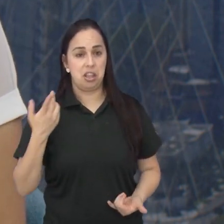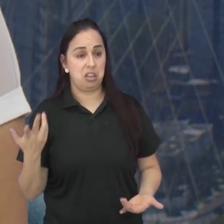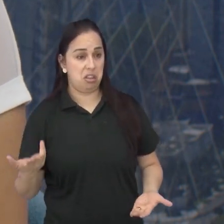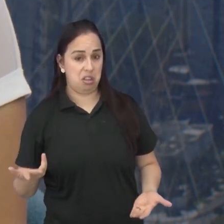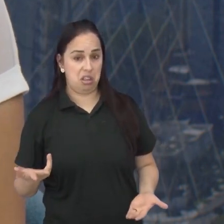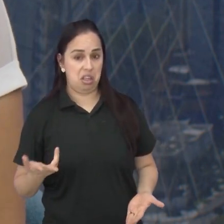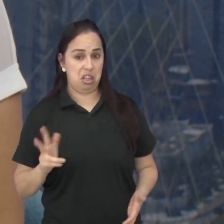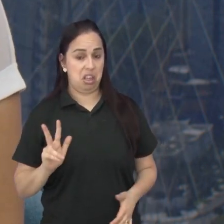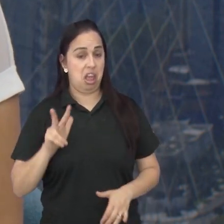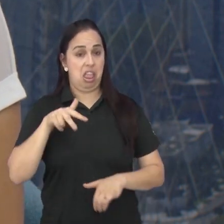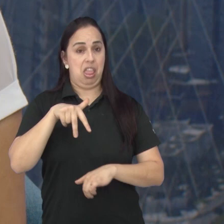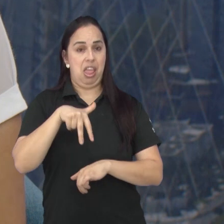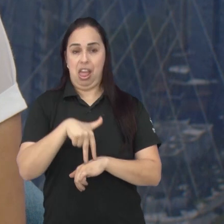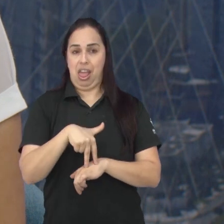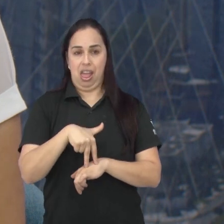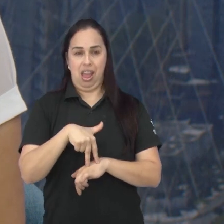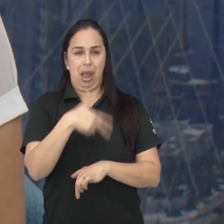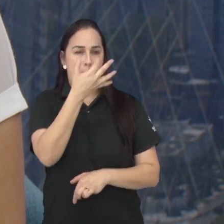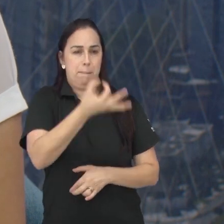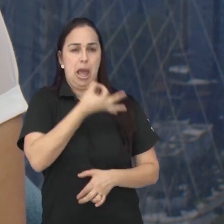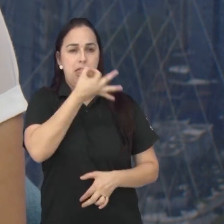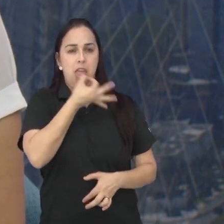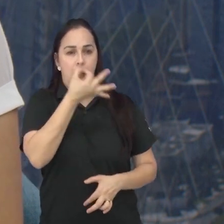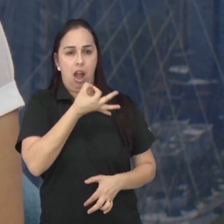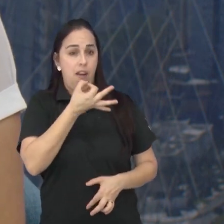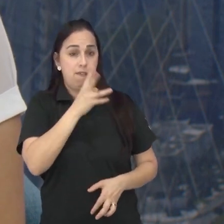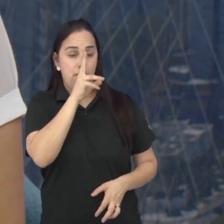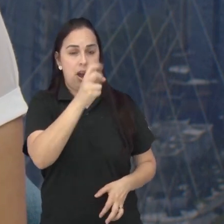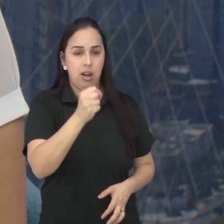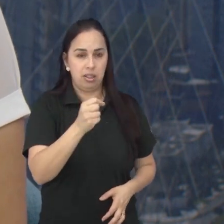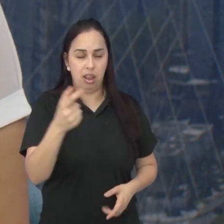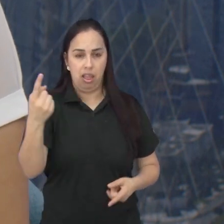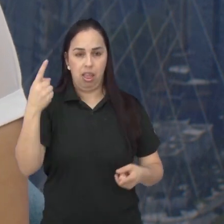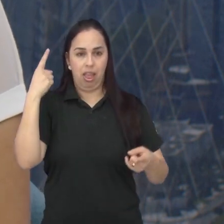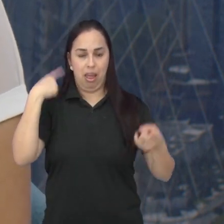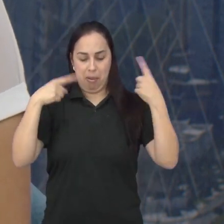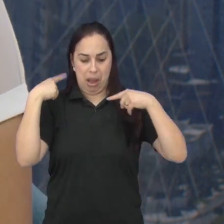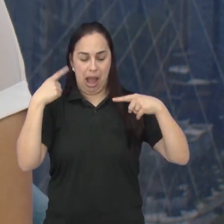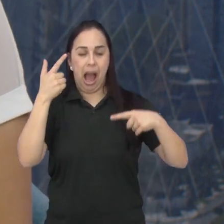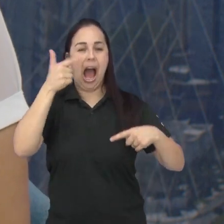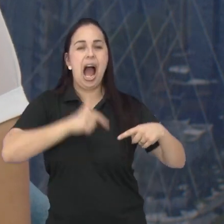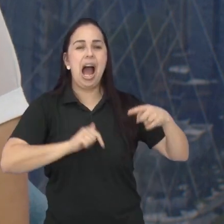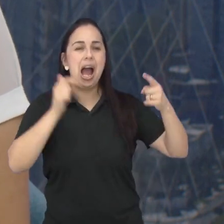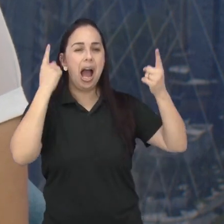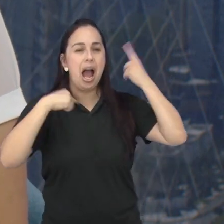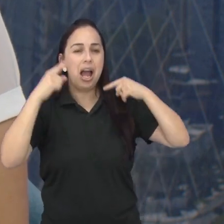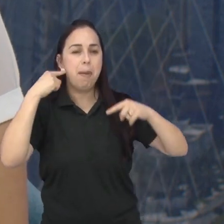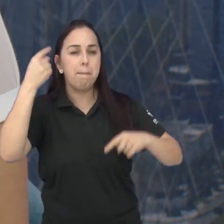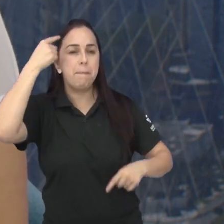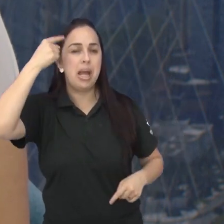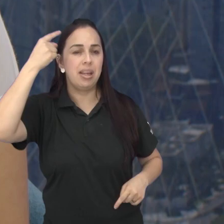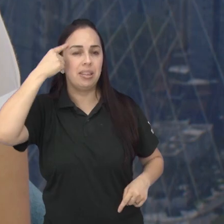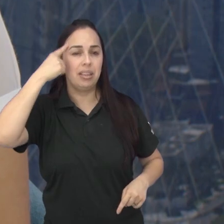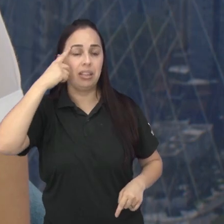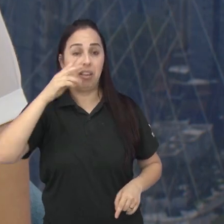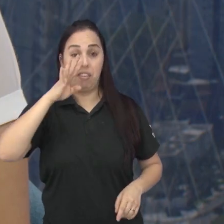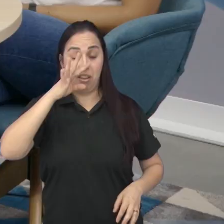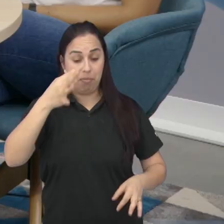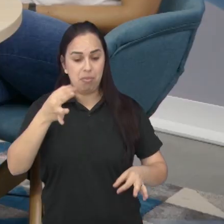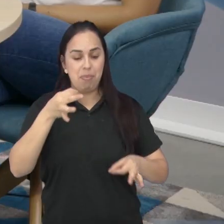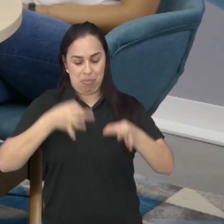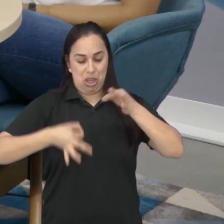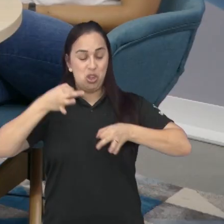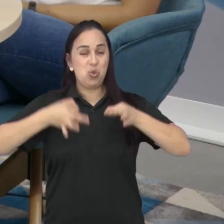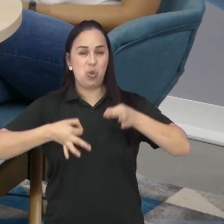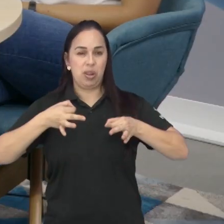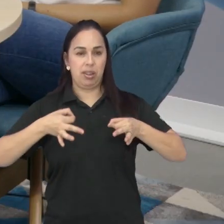louca, né? Ela perdeu a razão. Então, o lugar da razão nunca é o lugar das mulheres. Então, de alguma forma, a gente julga...